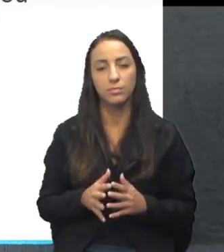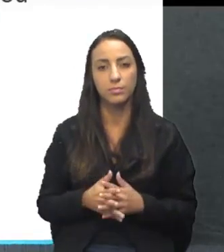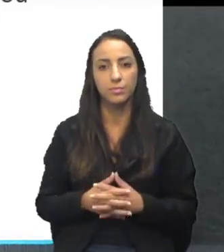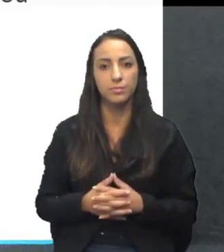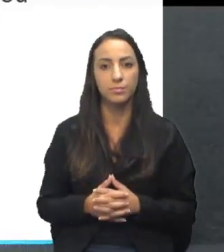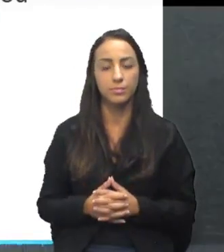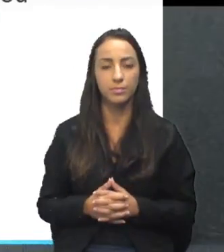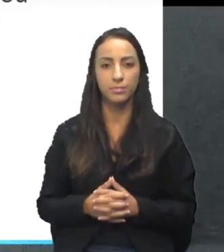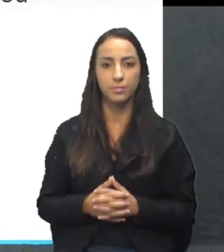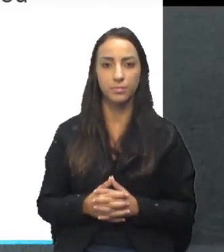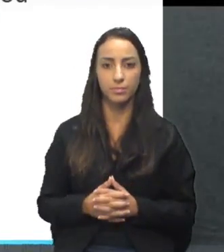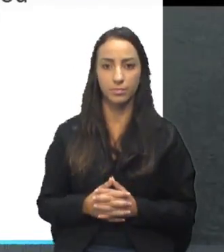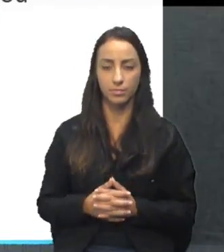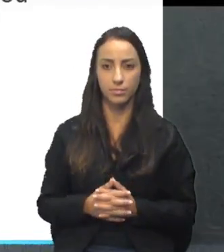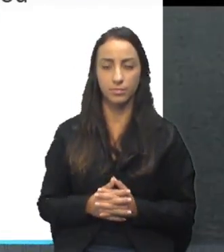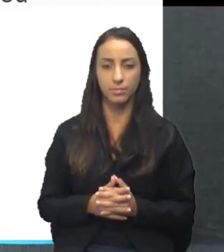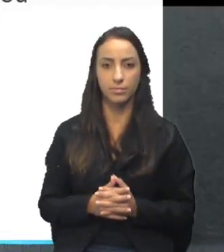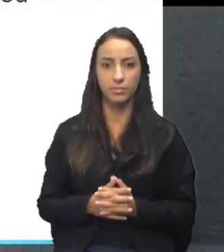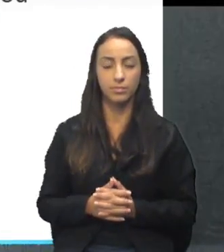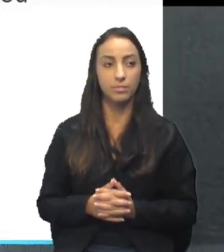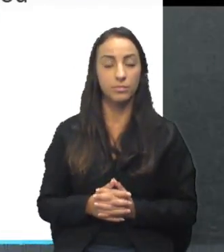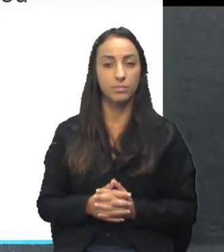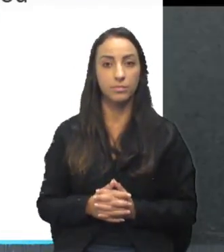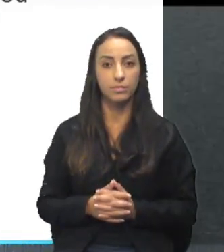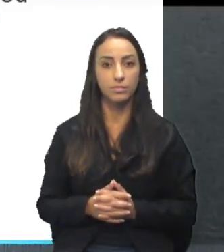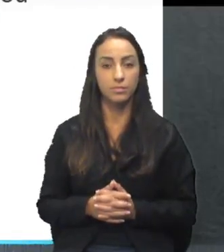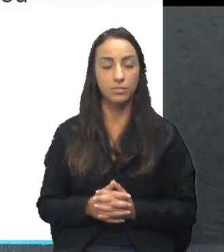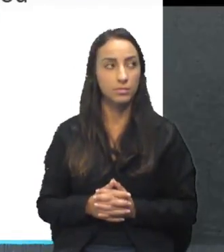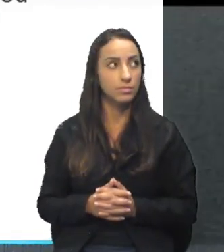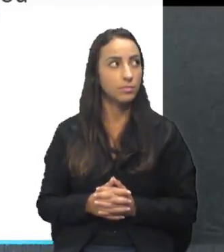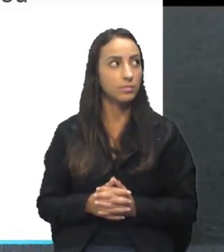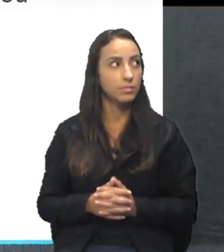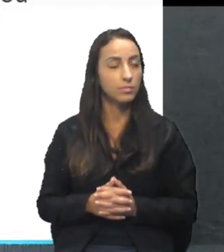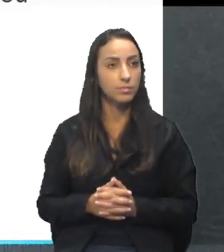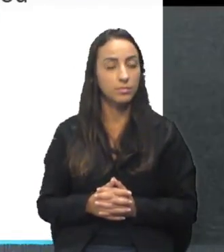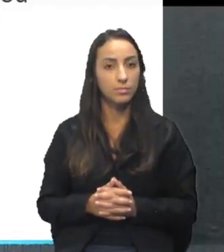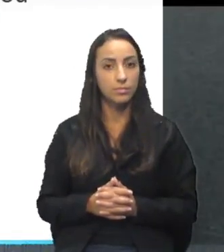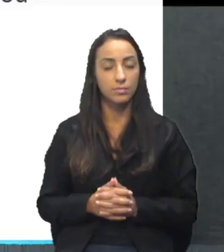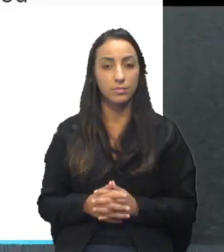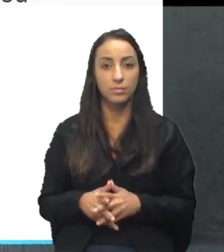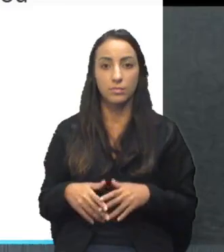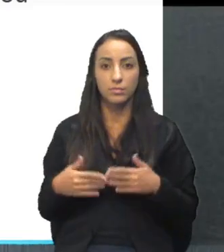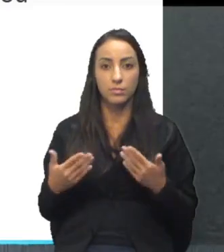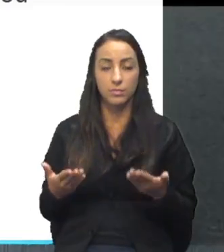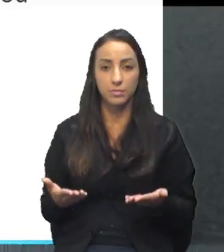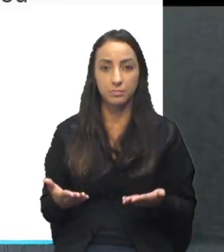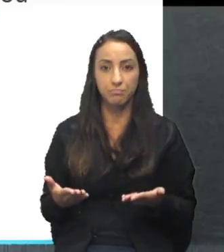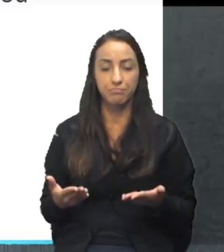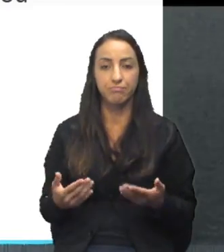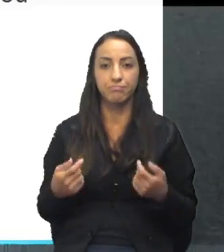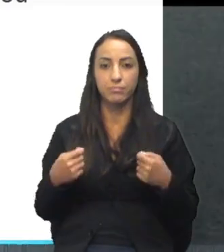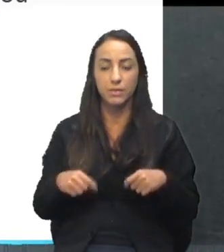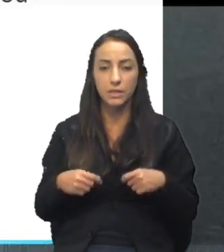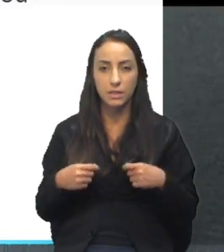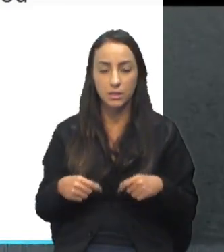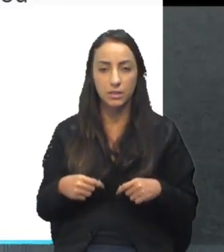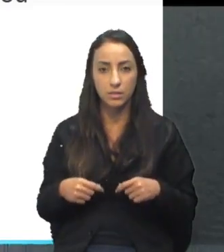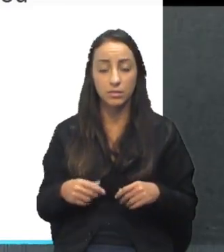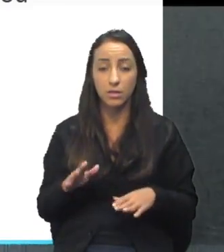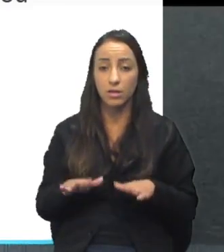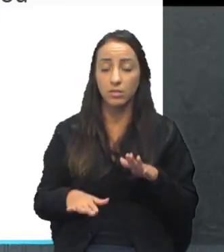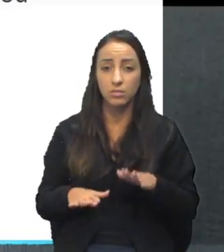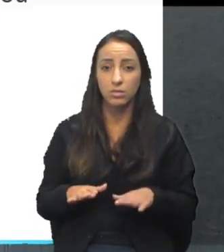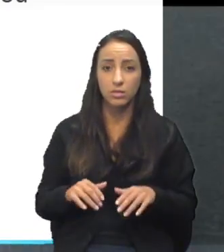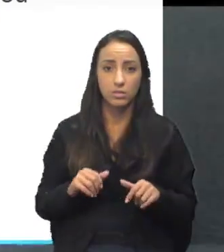está comprometendo a circulação do paciente, correto? Então, há necessidade de, às